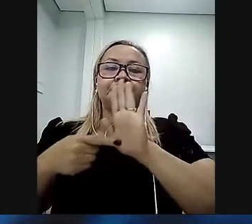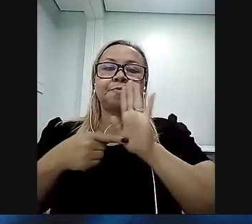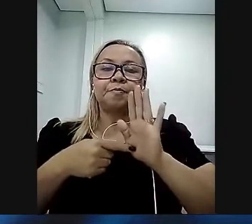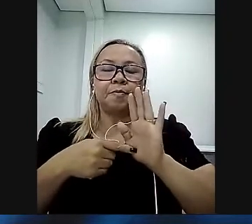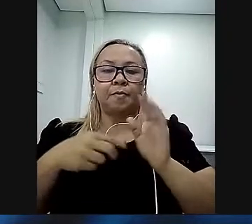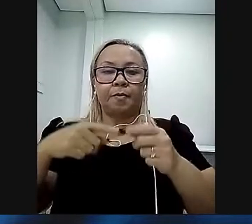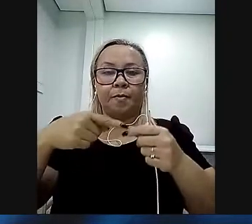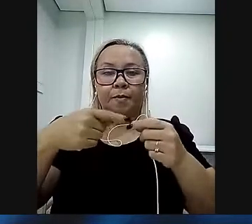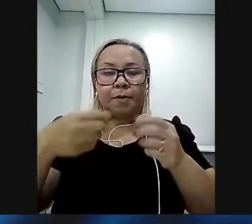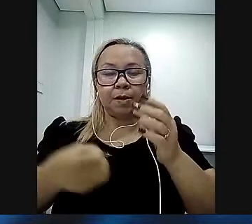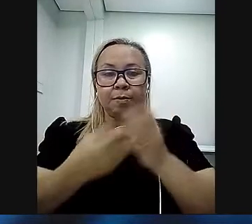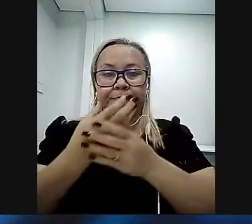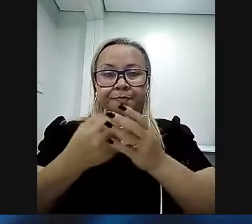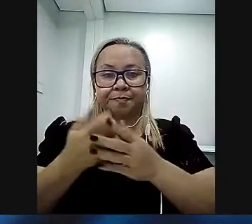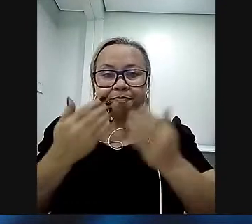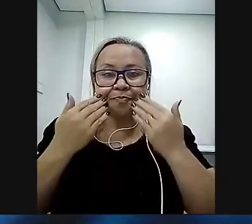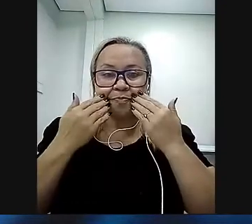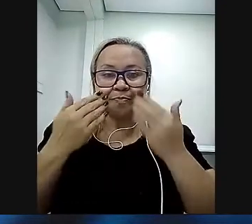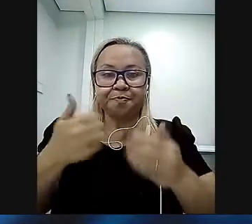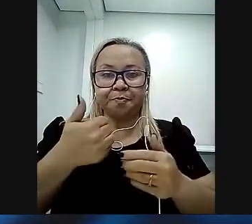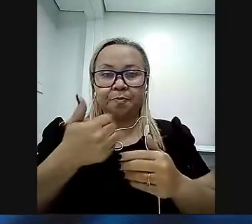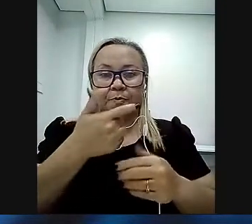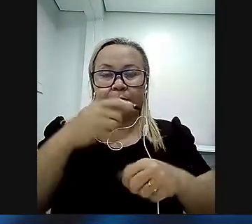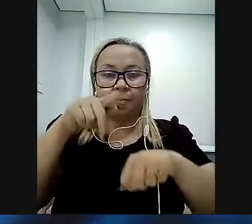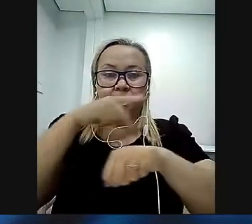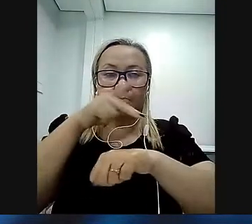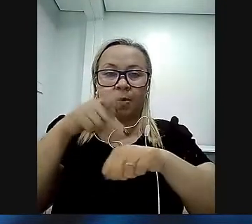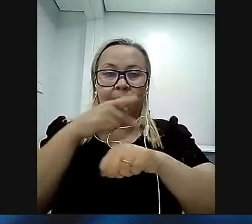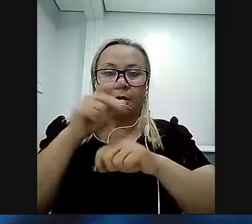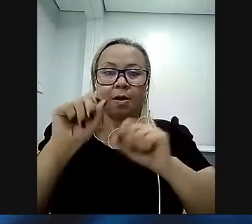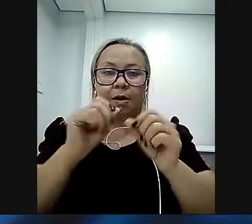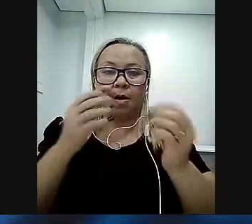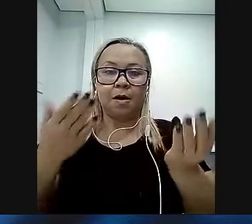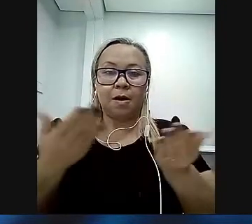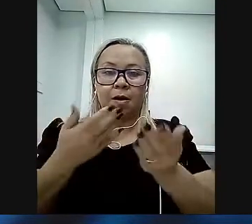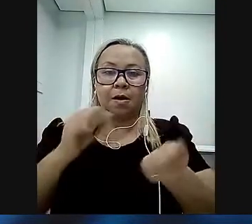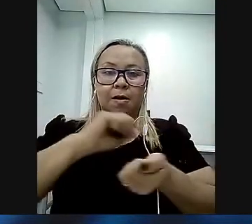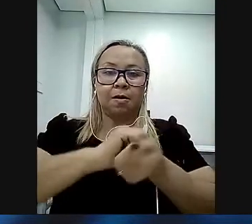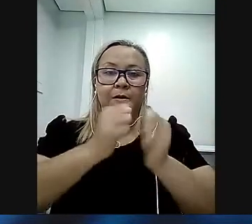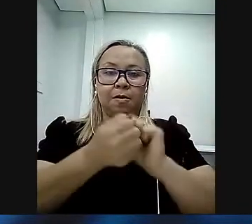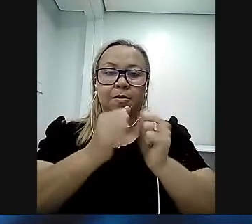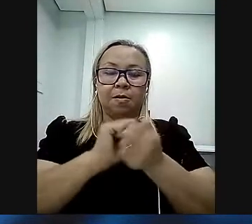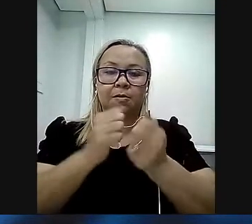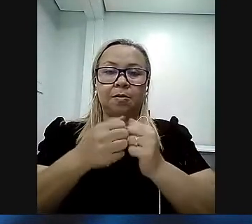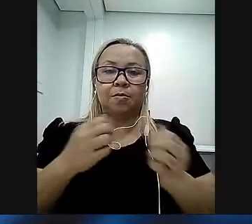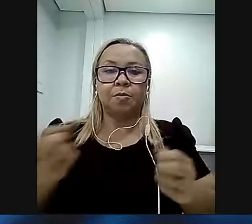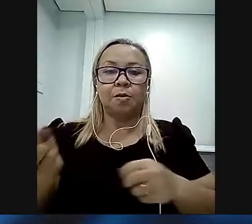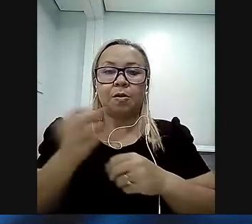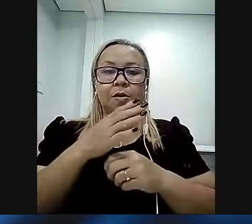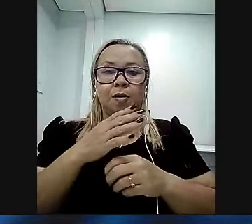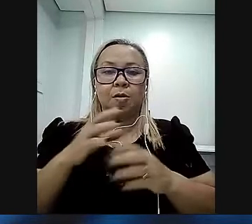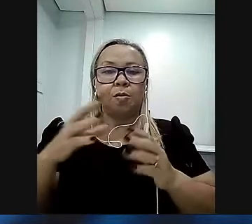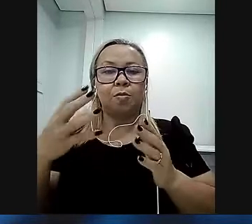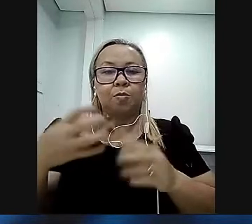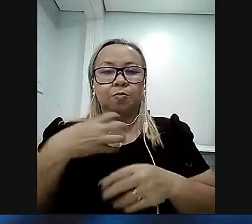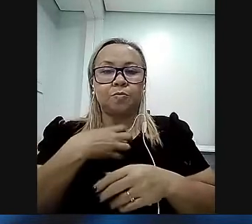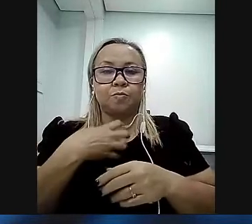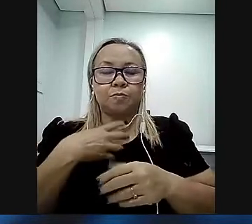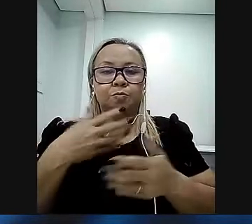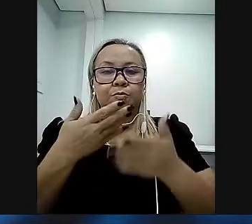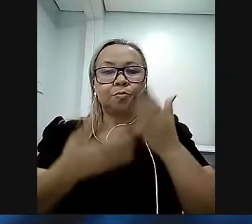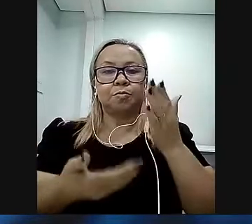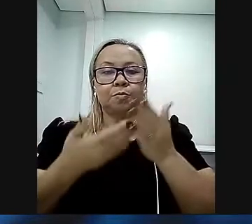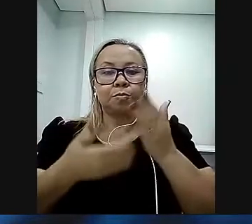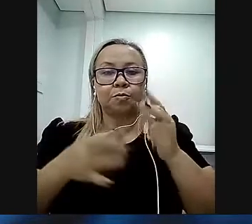foi apresentada em 12 países e que agora se adaptou a um novo formato, mas sem perder sua importância e reunindo um